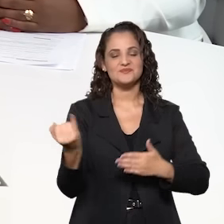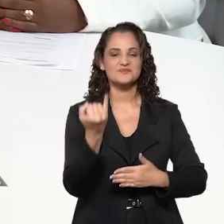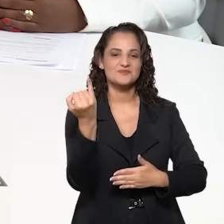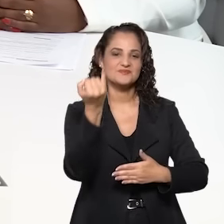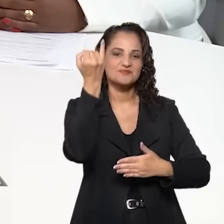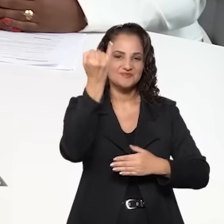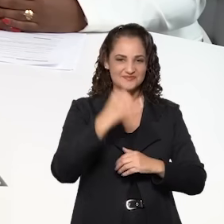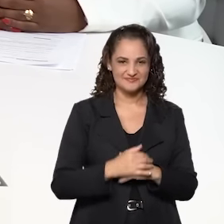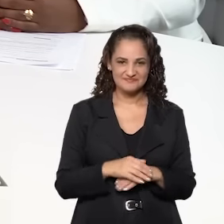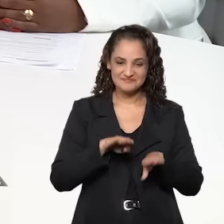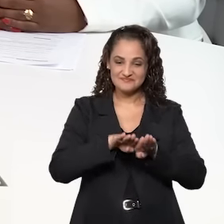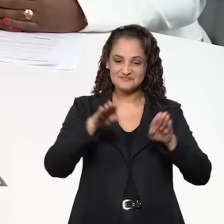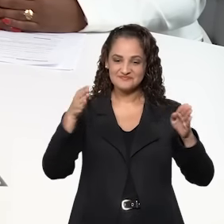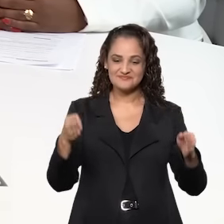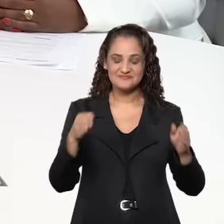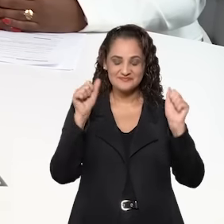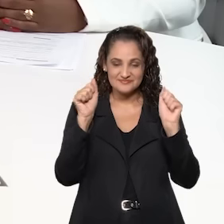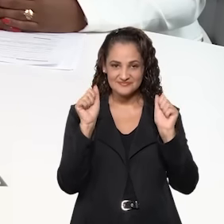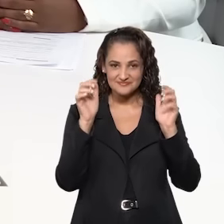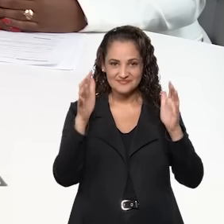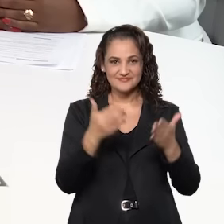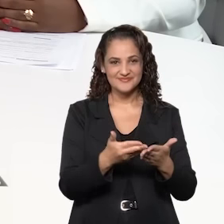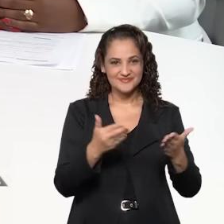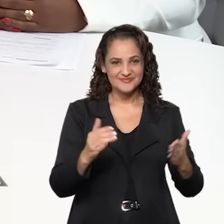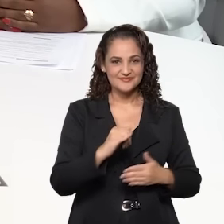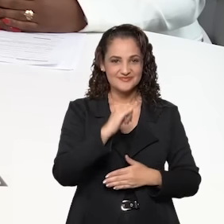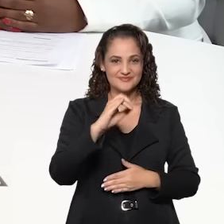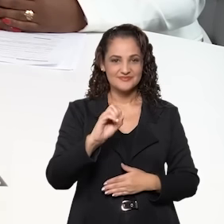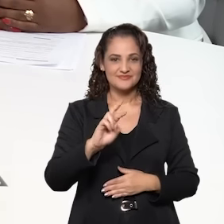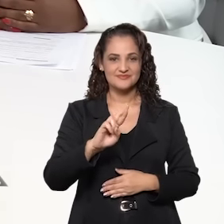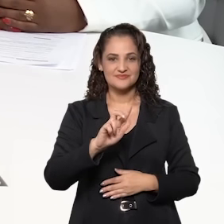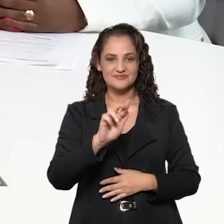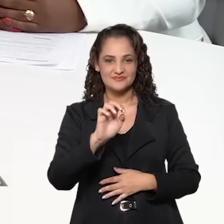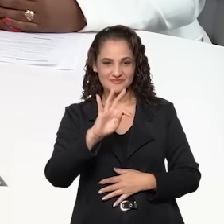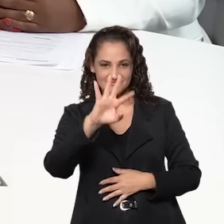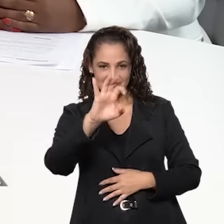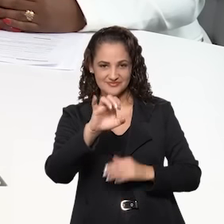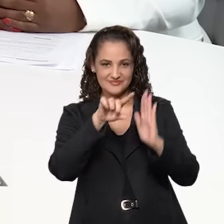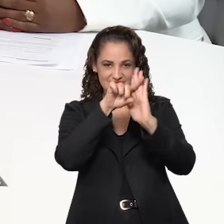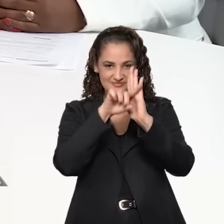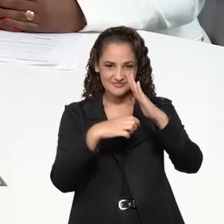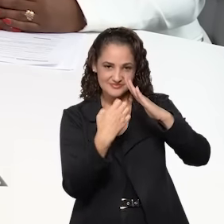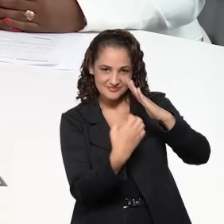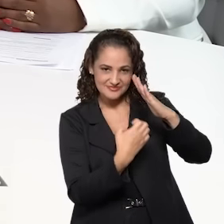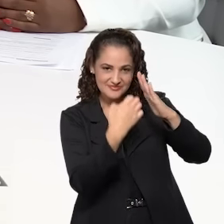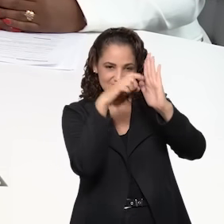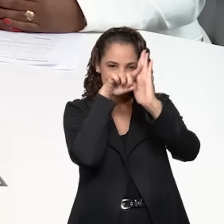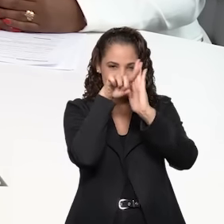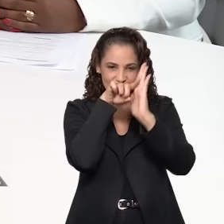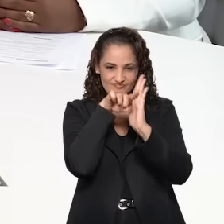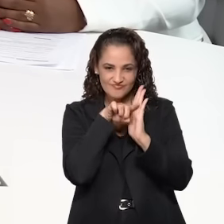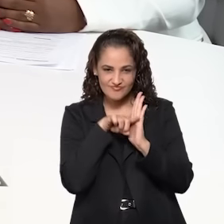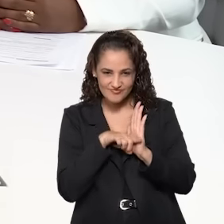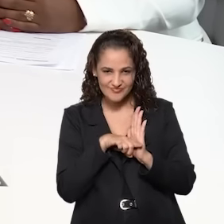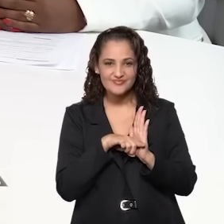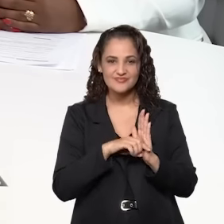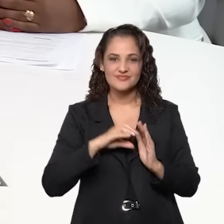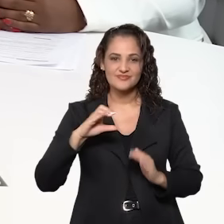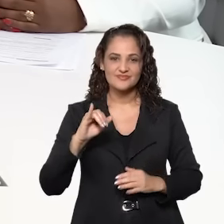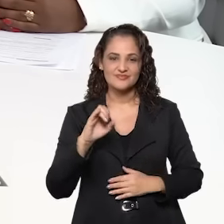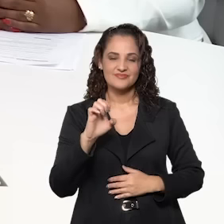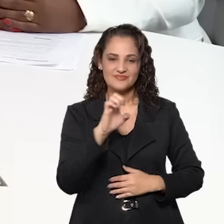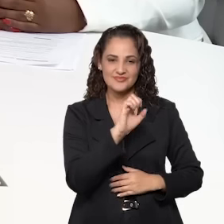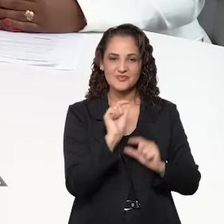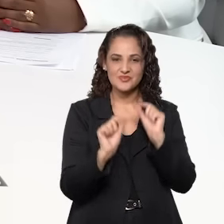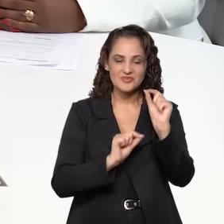importantíssimas na nossa mesa do insights Jorgete Lemos que é consultora organizacional pesquisadora CEO